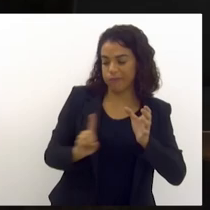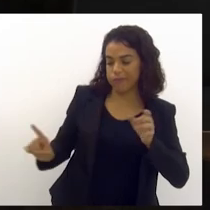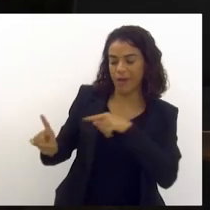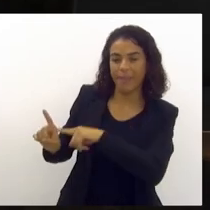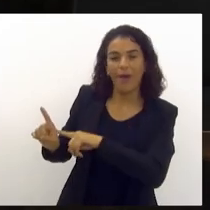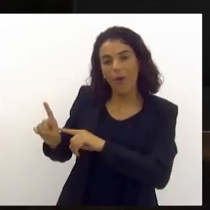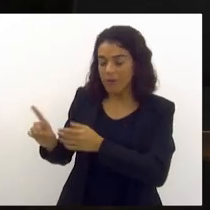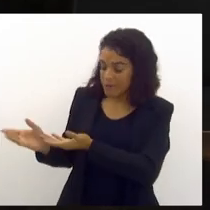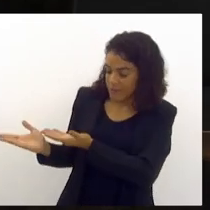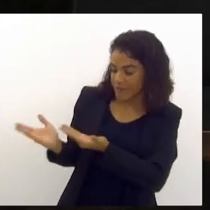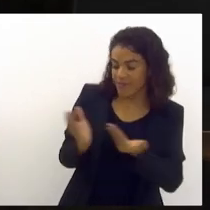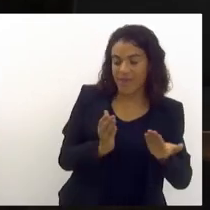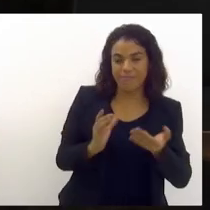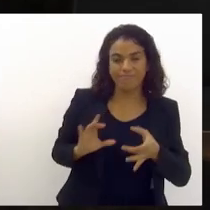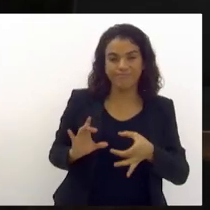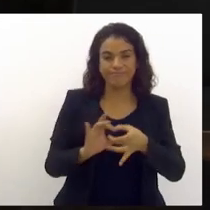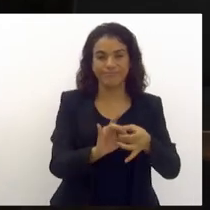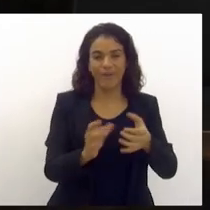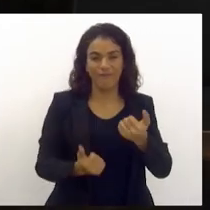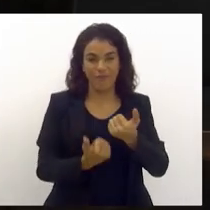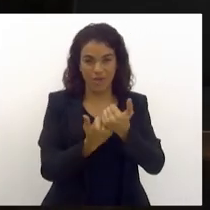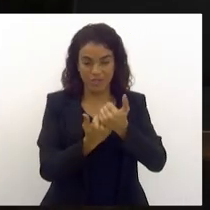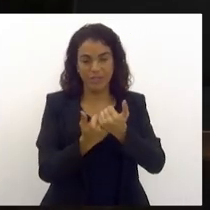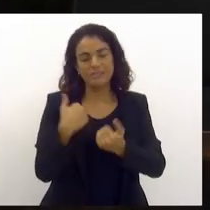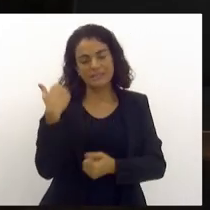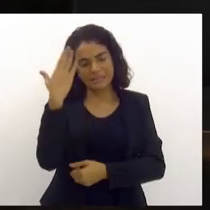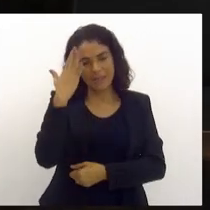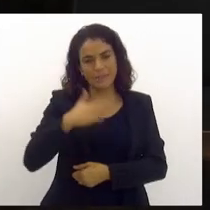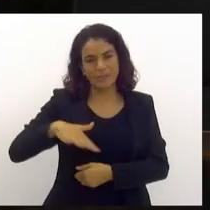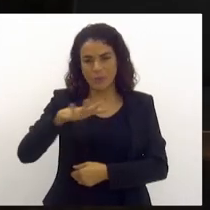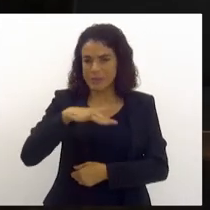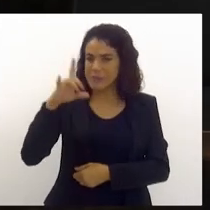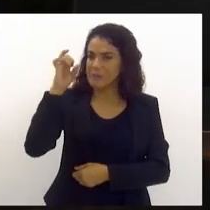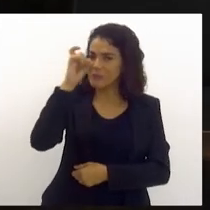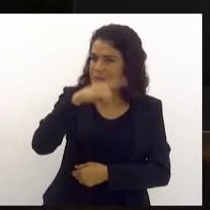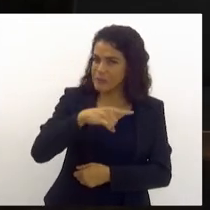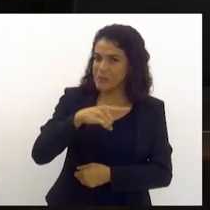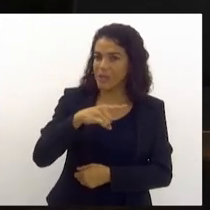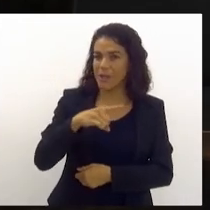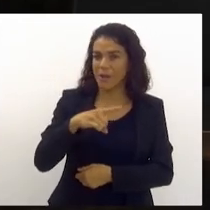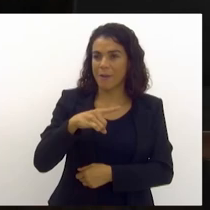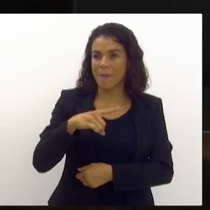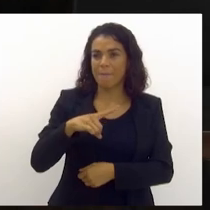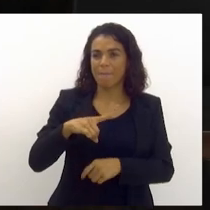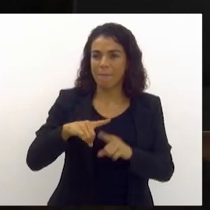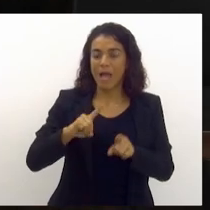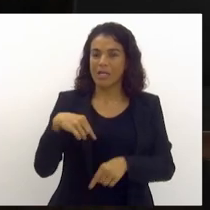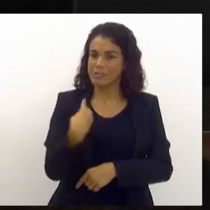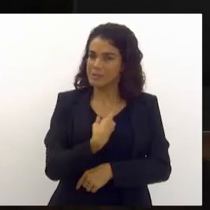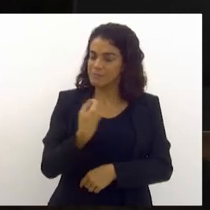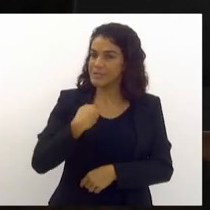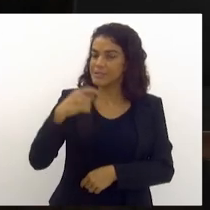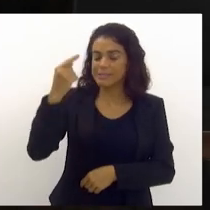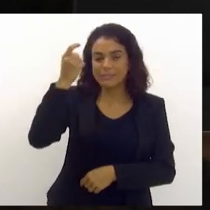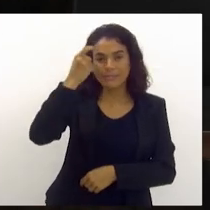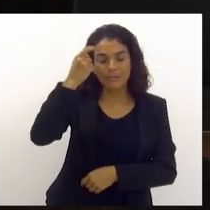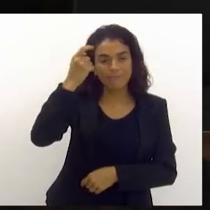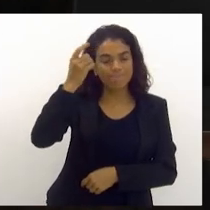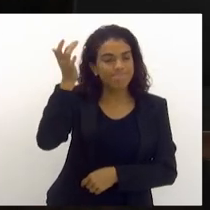unirmos as forças. A gente sabe que a situação é caótica, mas aqui entre nós a gente tem que ser muito lúcido, deputado Márcio Galberto,